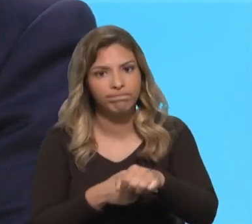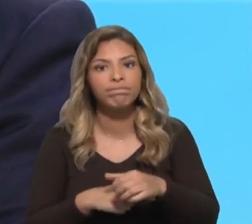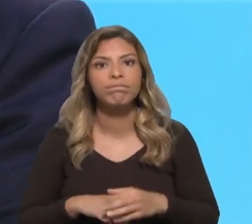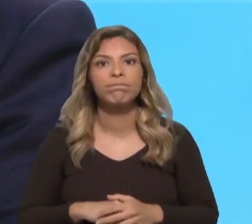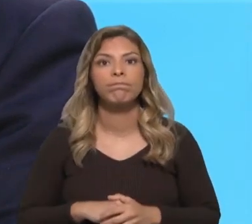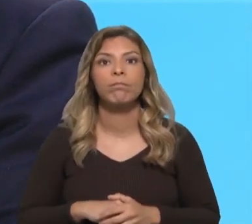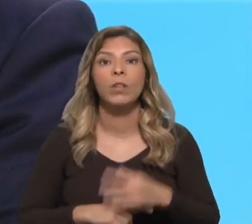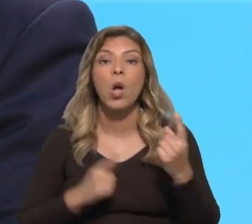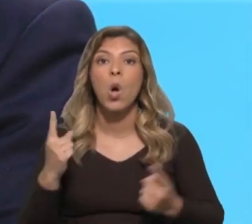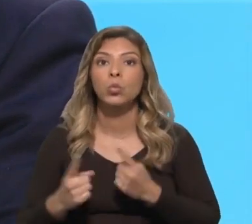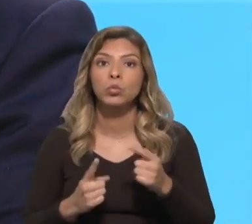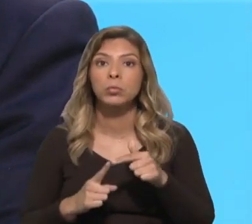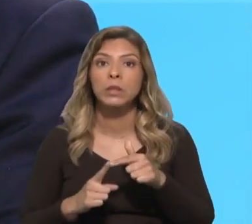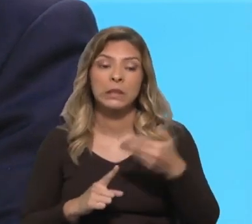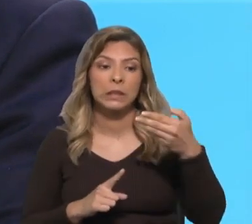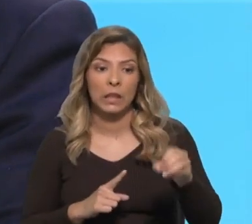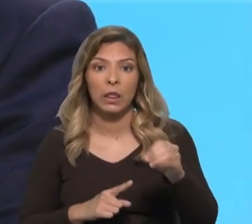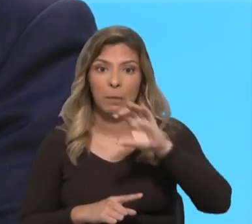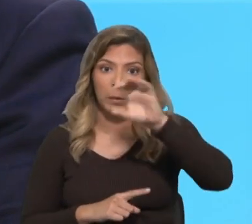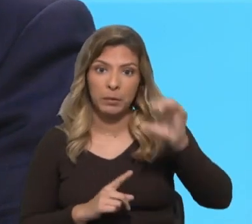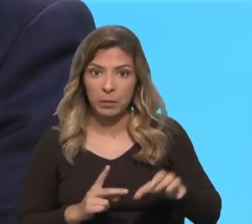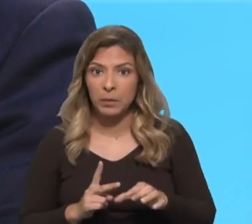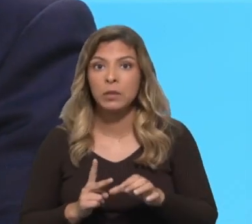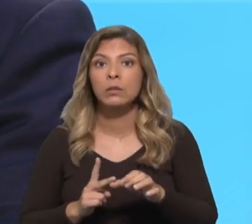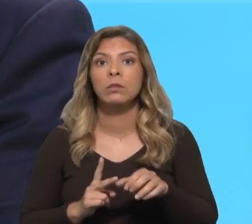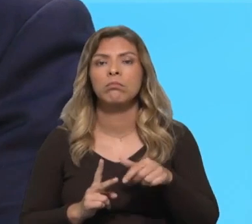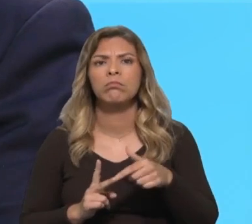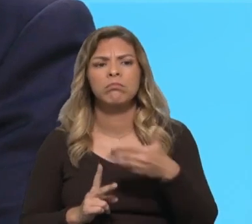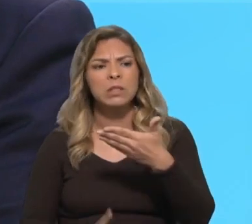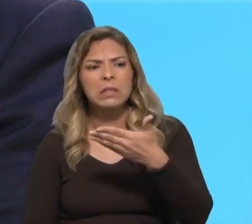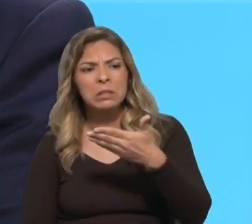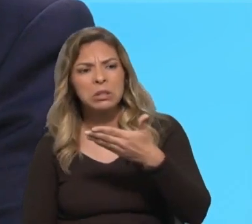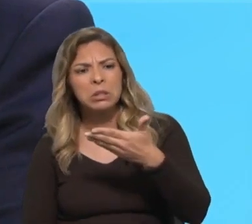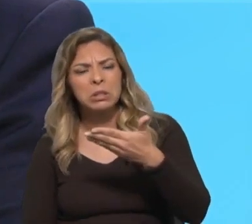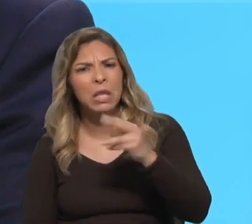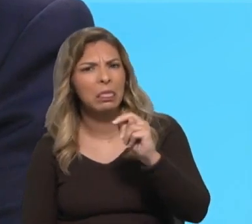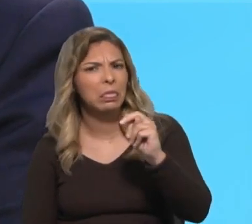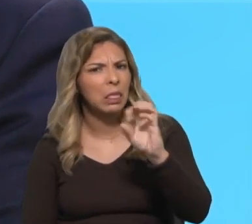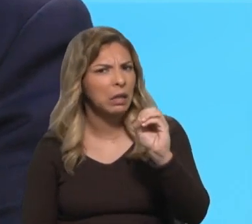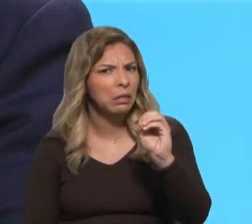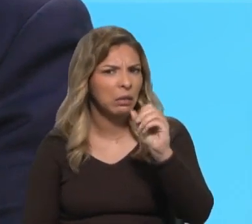há cardeais de cerca de 70 países. Sim. São cerca de 130 cardeais.